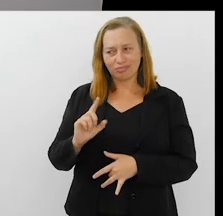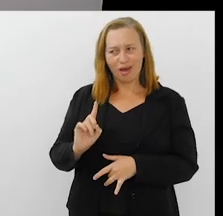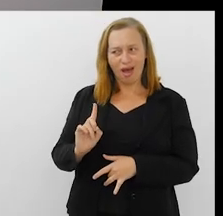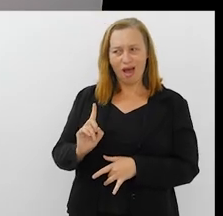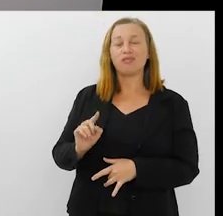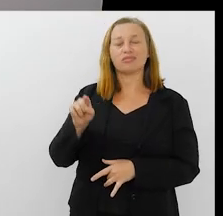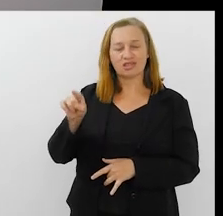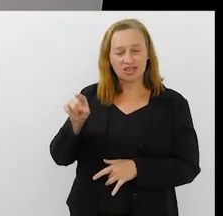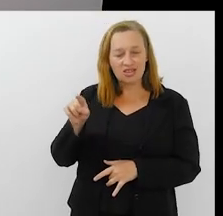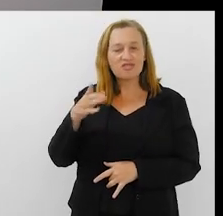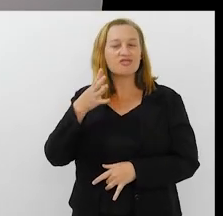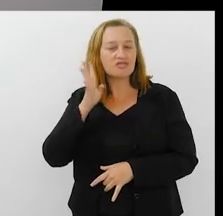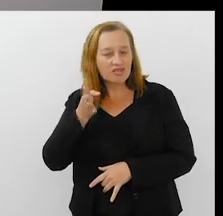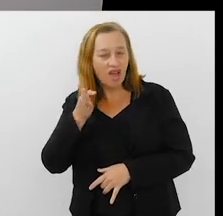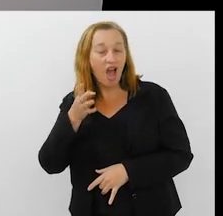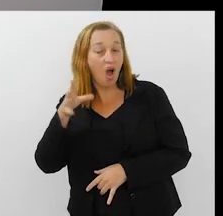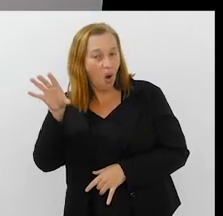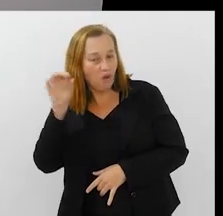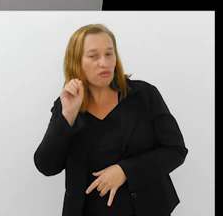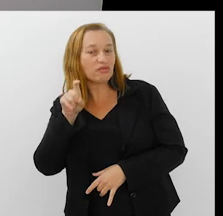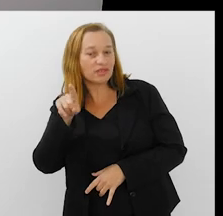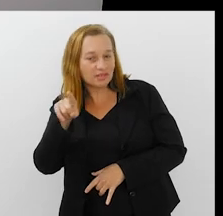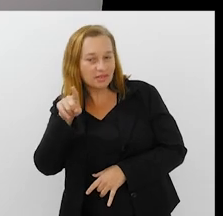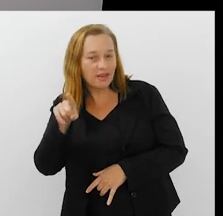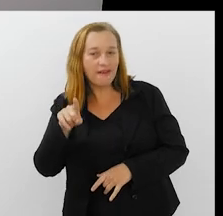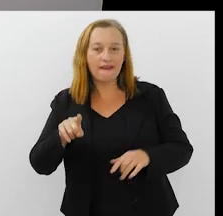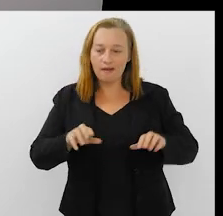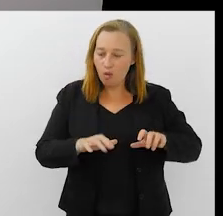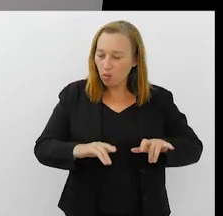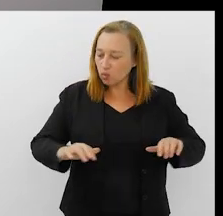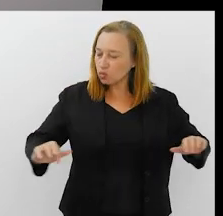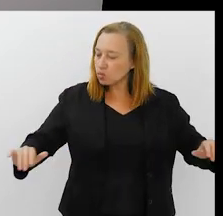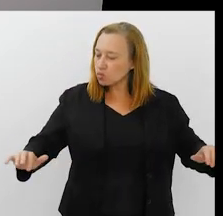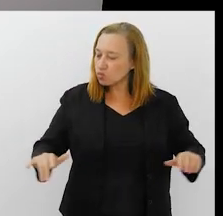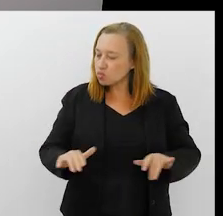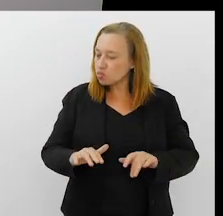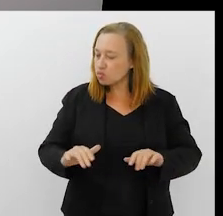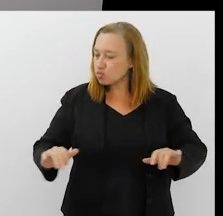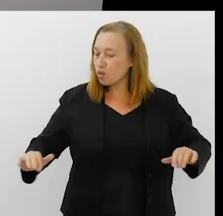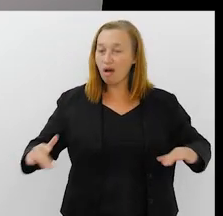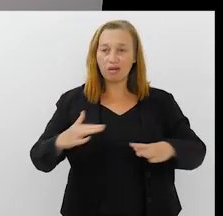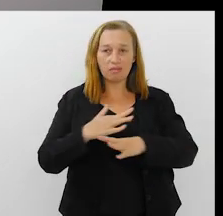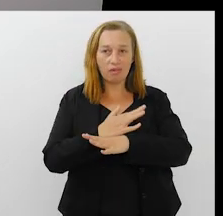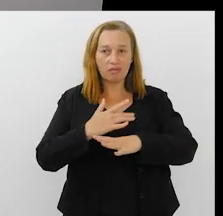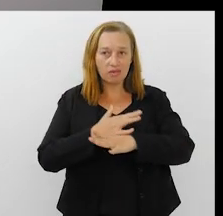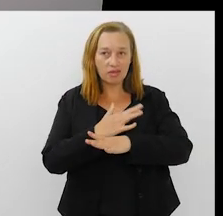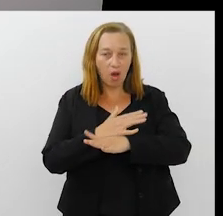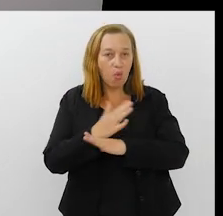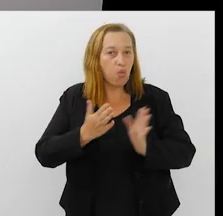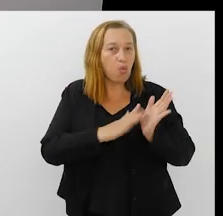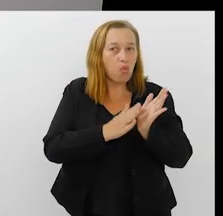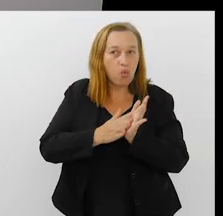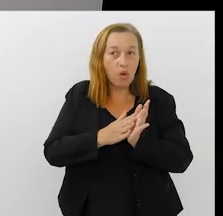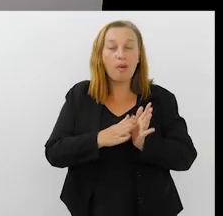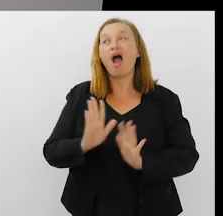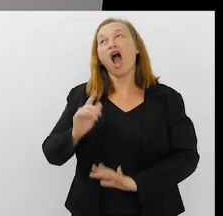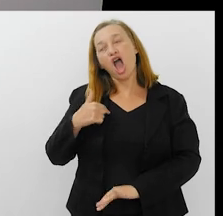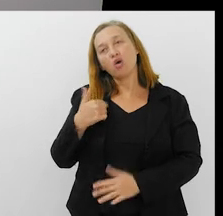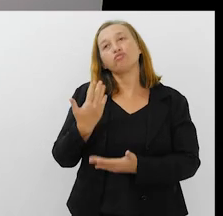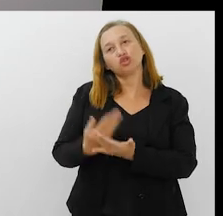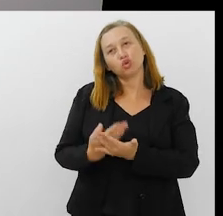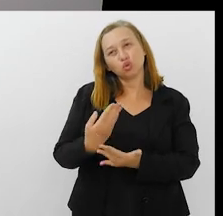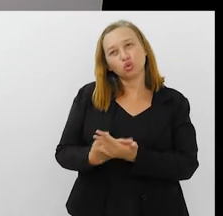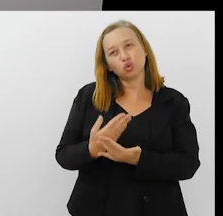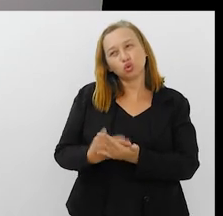eu toco. Eu já vi você tocando no palco da Cidade do Samba, num piano de cauda. É, no piano de cauda. Assim, eu estudei,